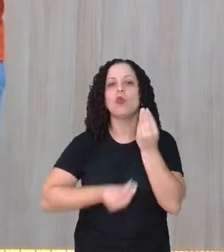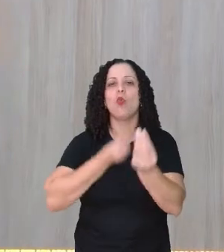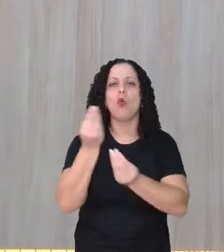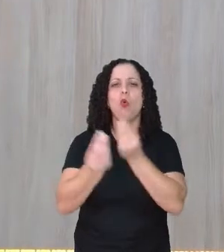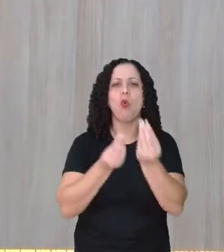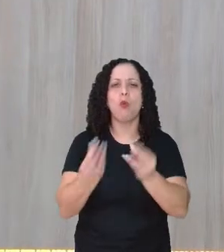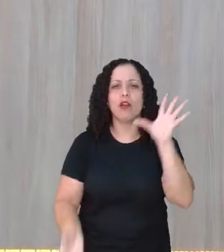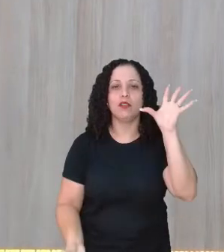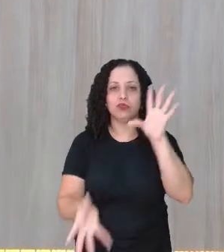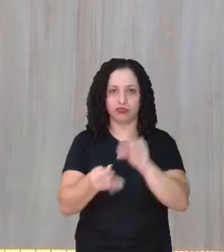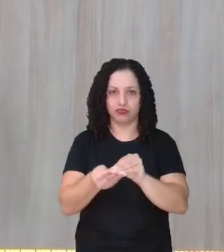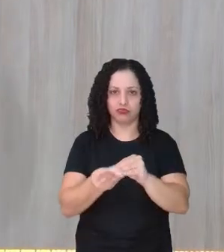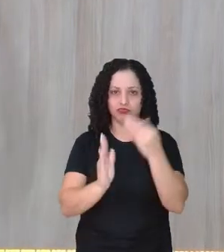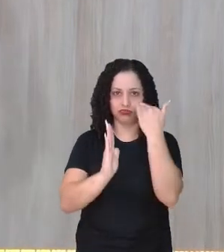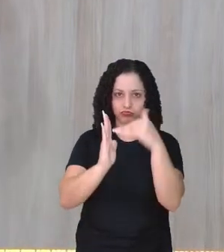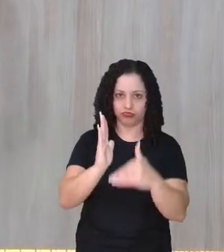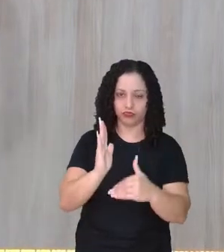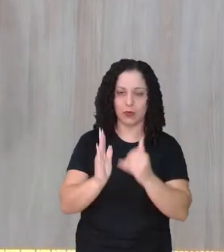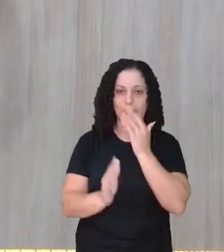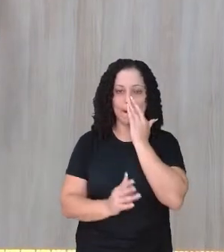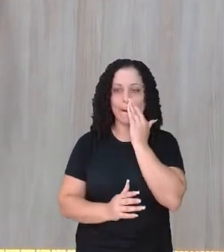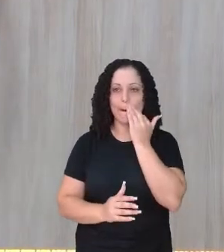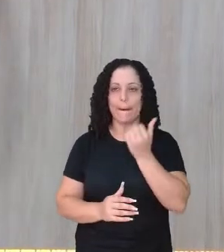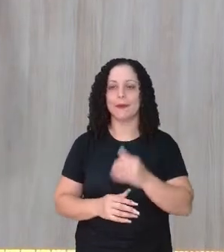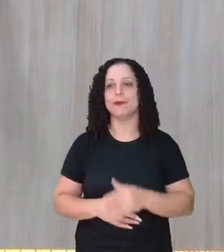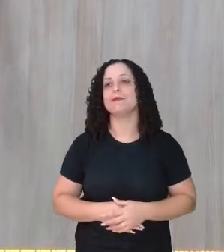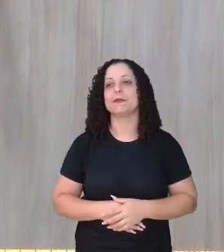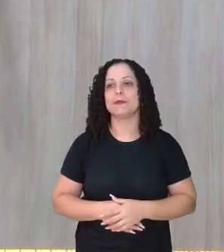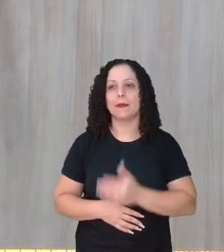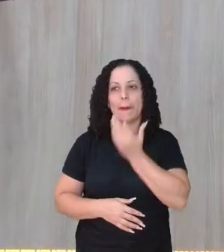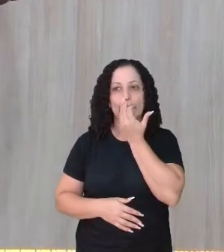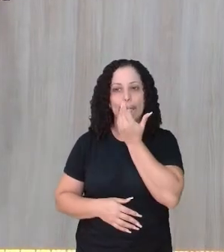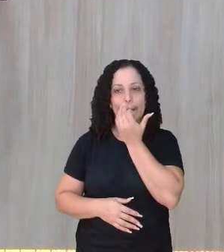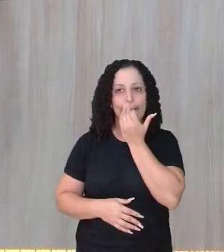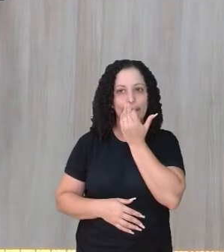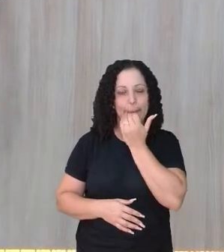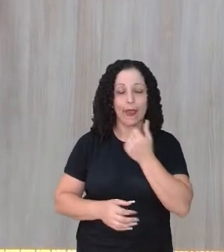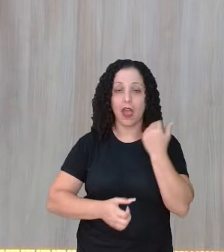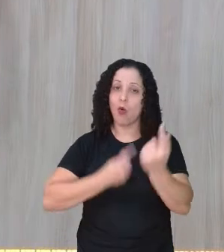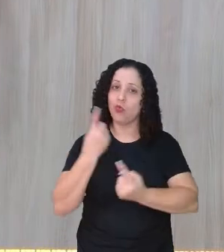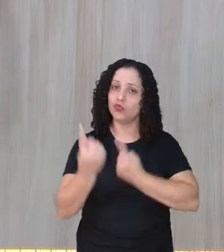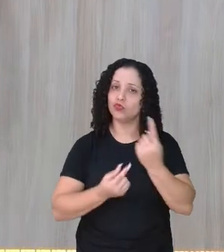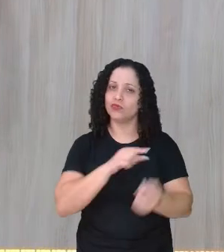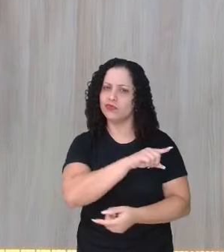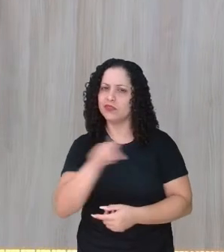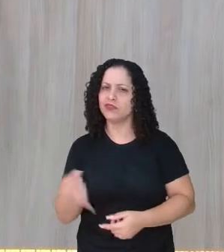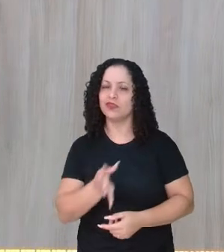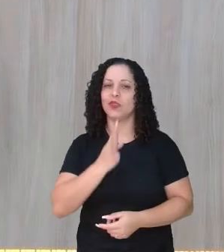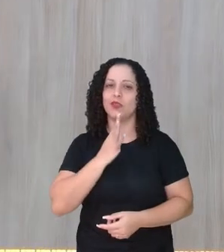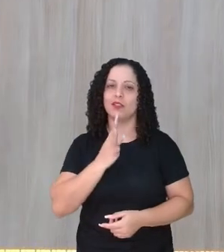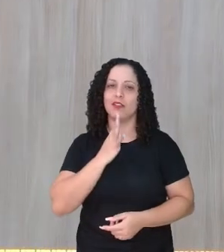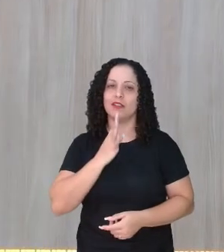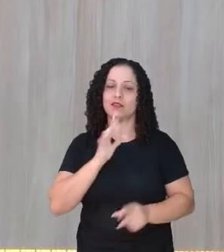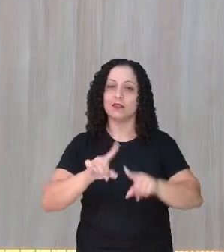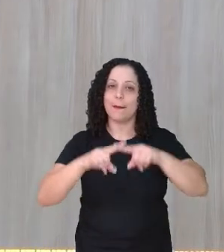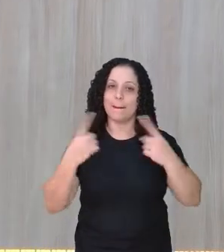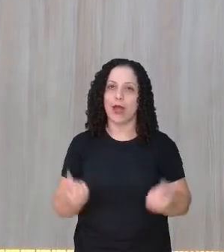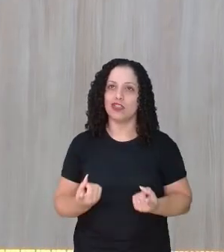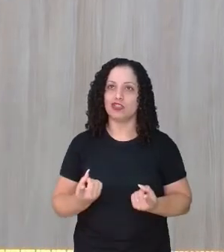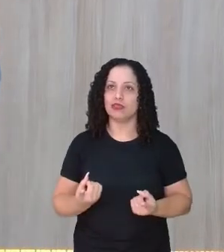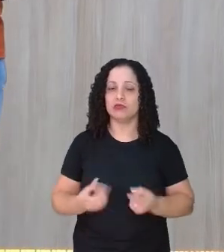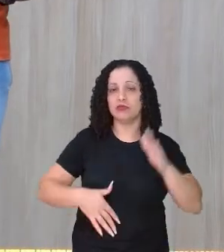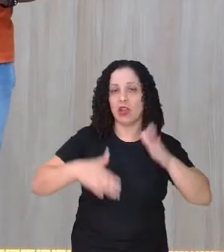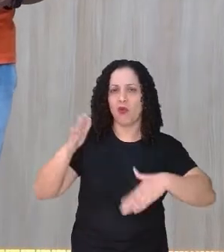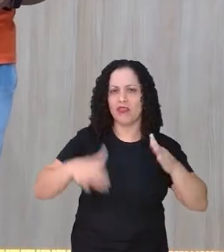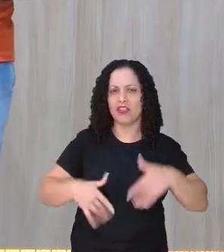escreve essas coisas, tá bom? Algumas você já sabe, sendo que você não sabe que se trata de matemática e que